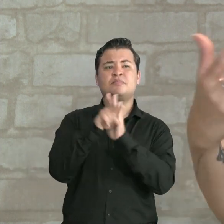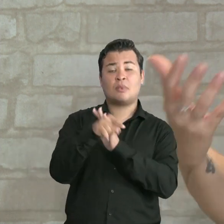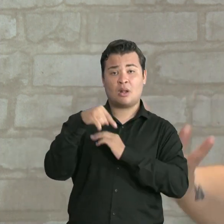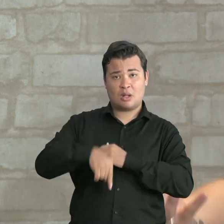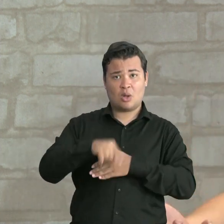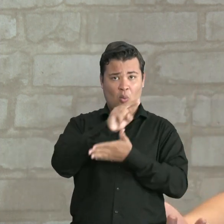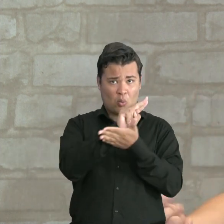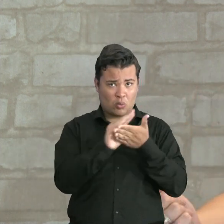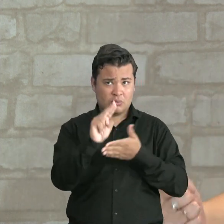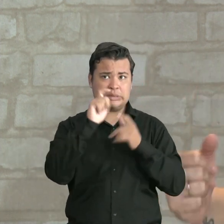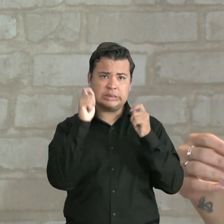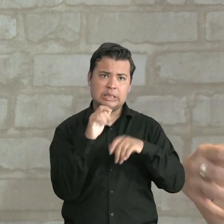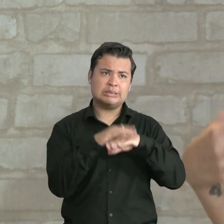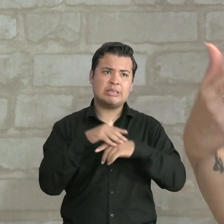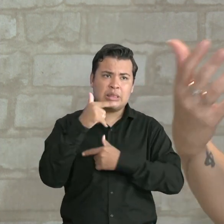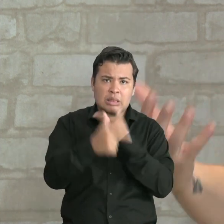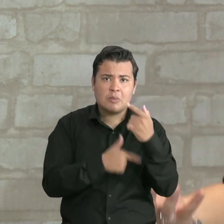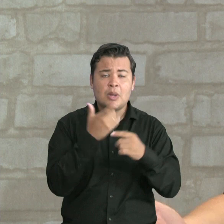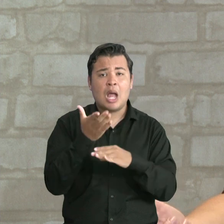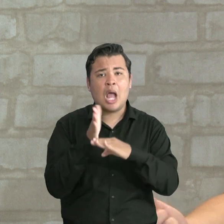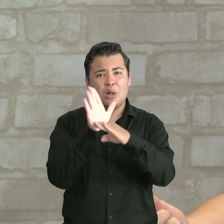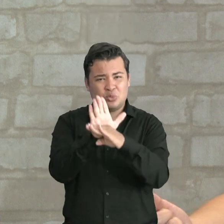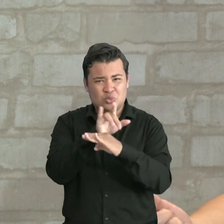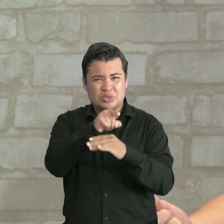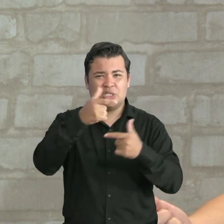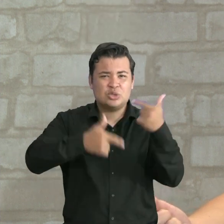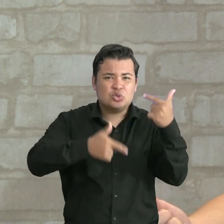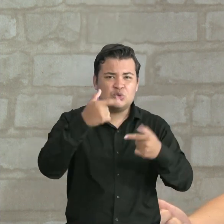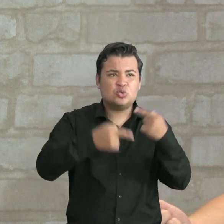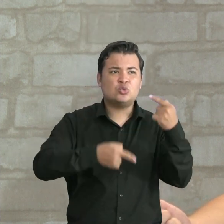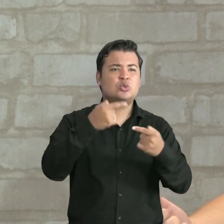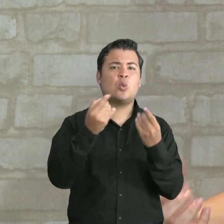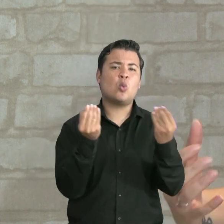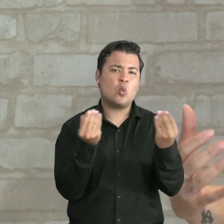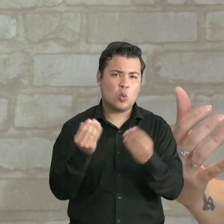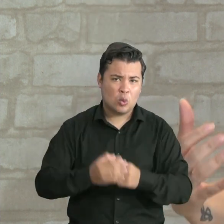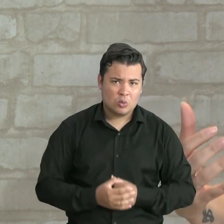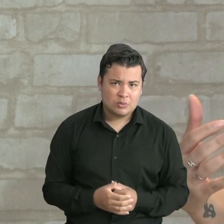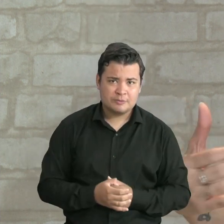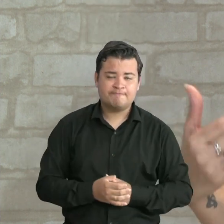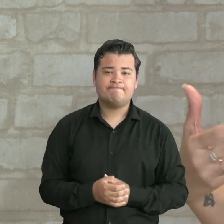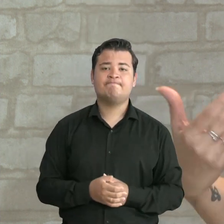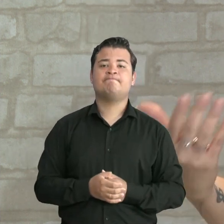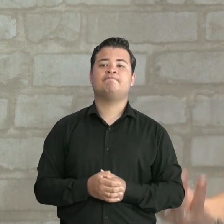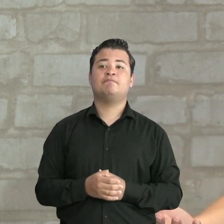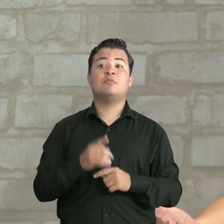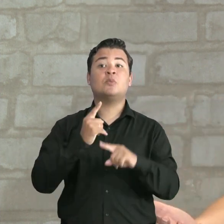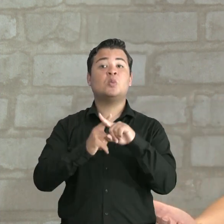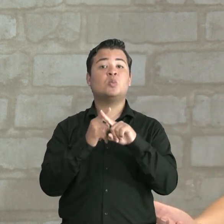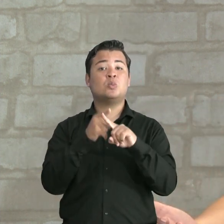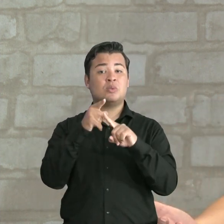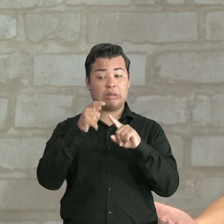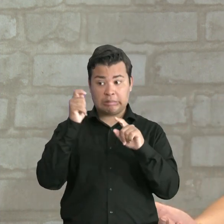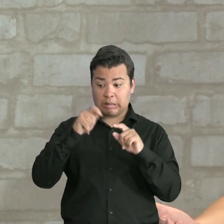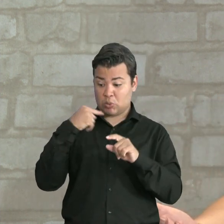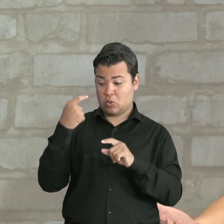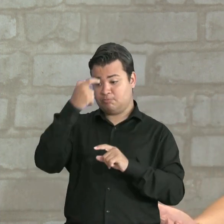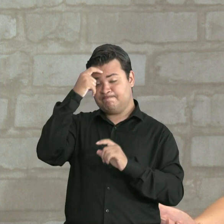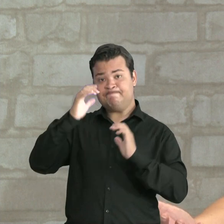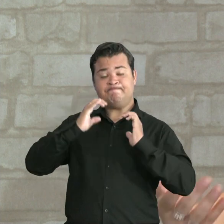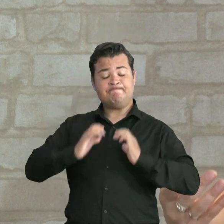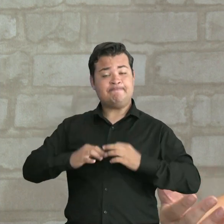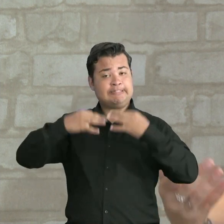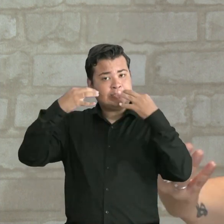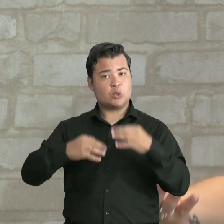para contribuir com essas discussões, as pesquisas que são desenvolvidas aqui, para a gente até poder exercer a cidadania na sua plenitude,